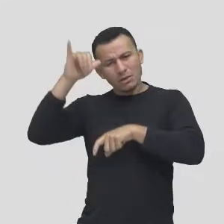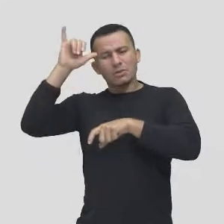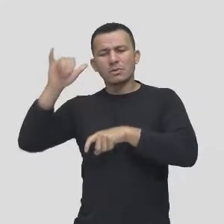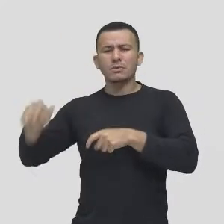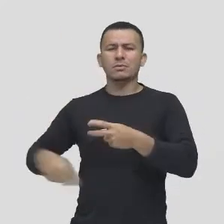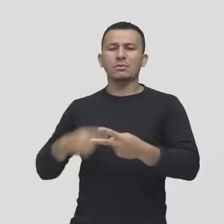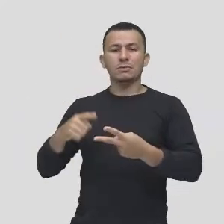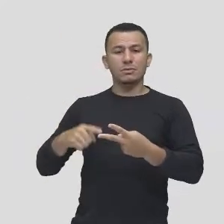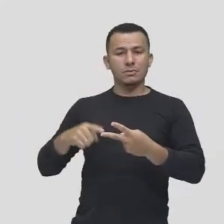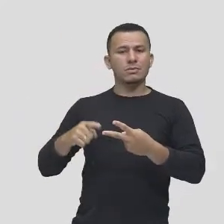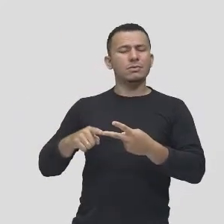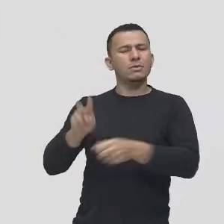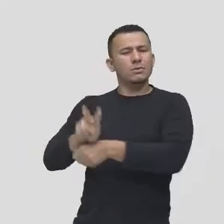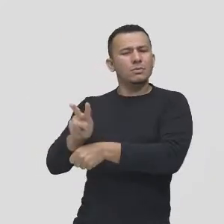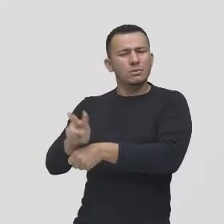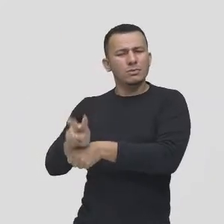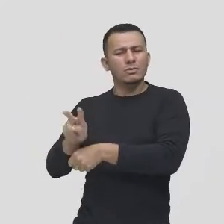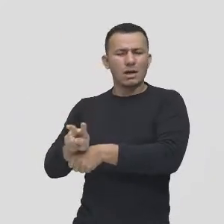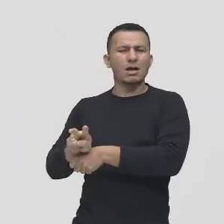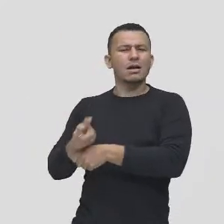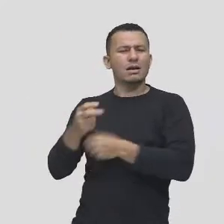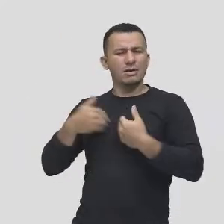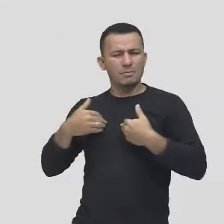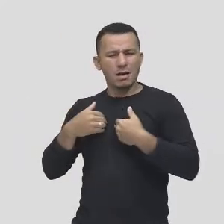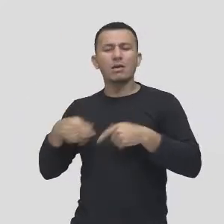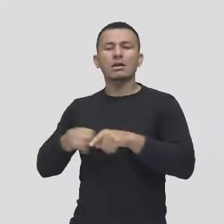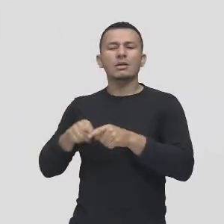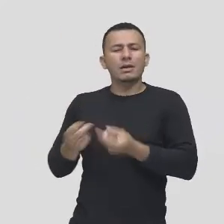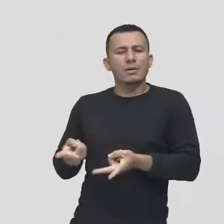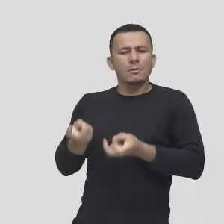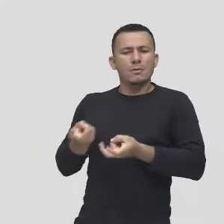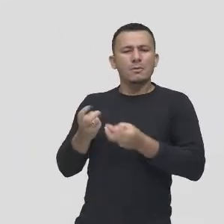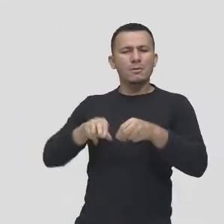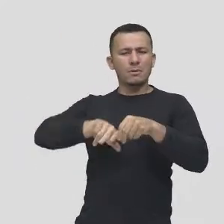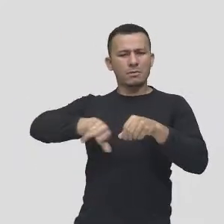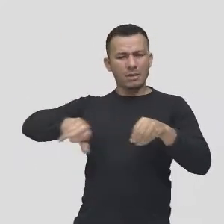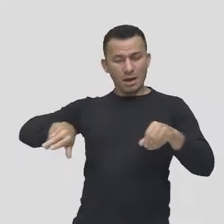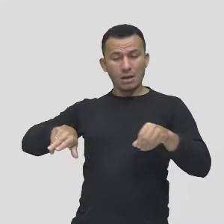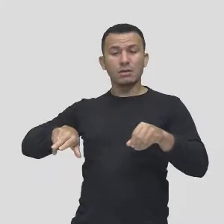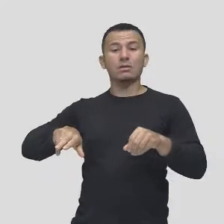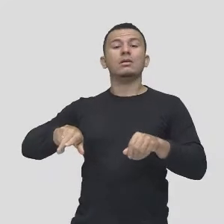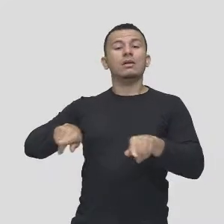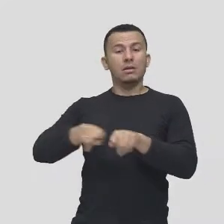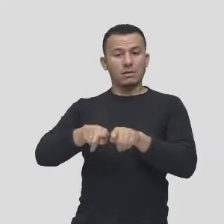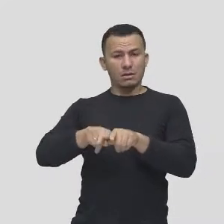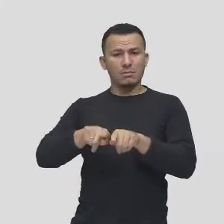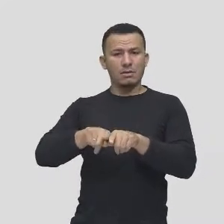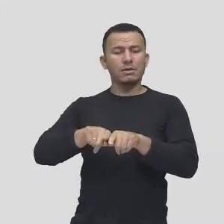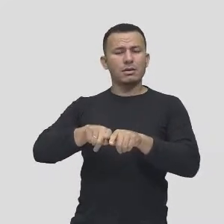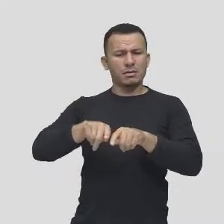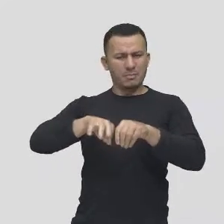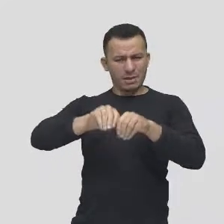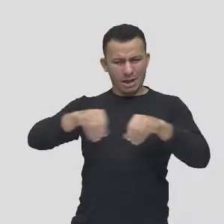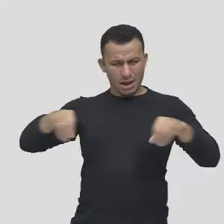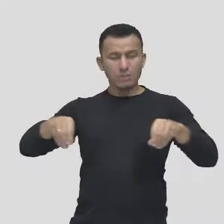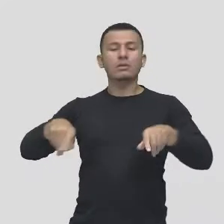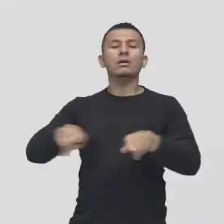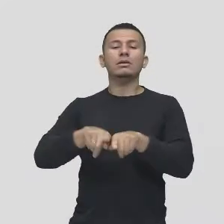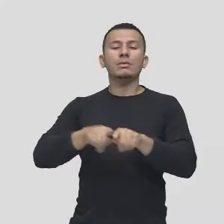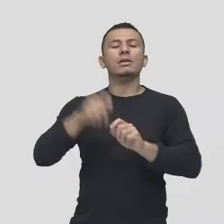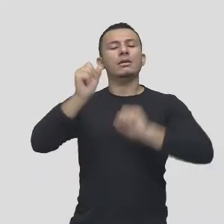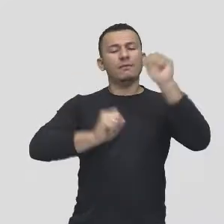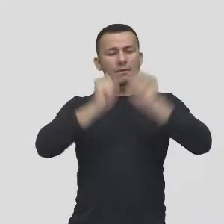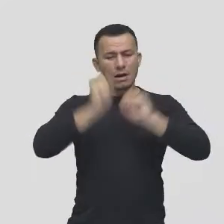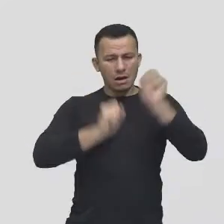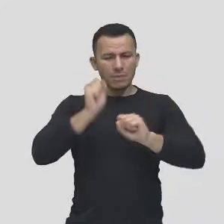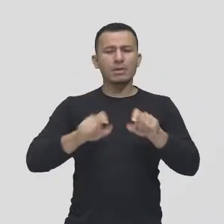né, criação de animais, extração mineral e etc. Também tem indústrias e também tem serviços, como a gente vai